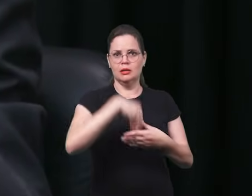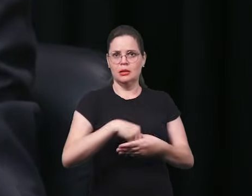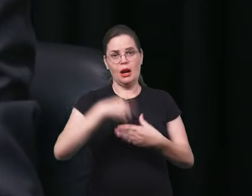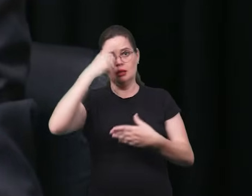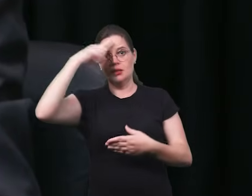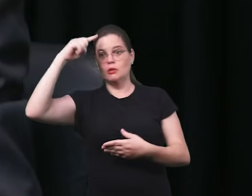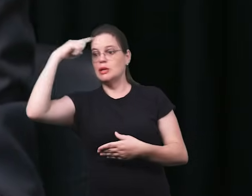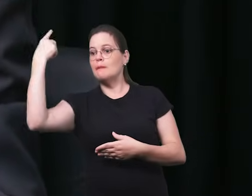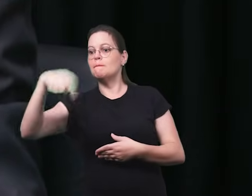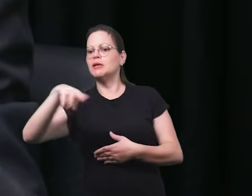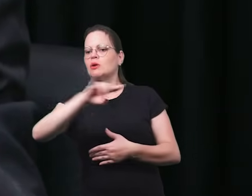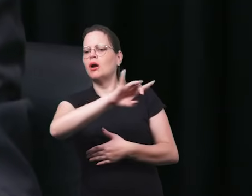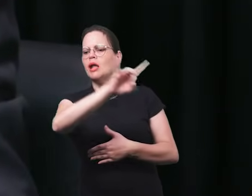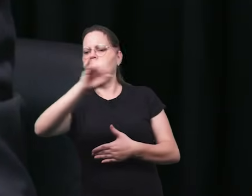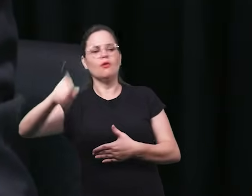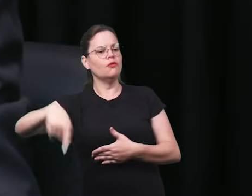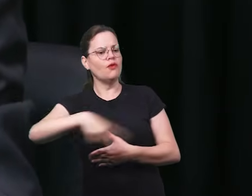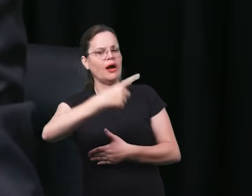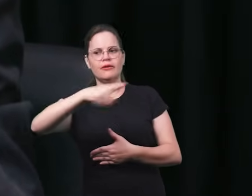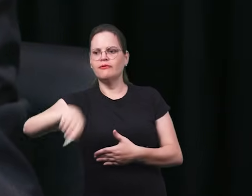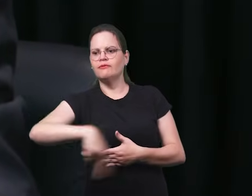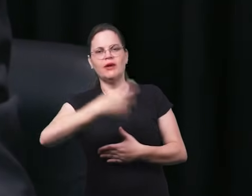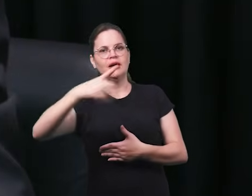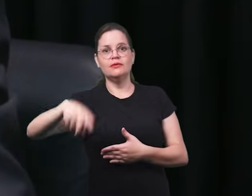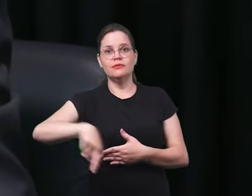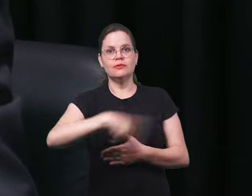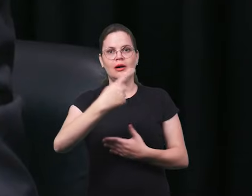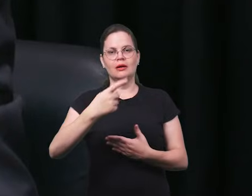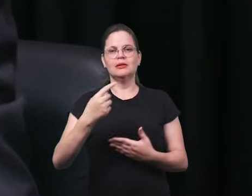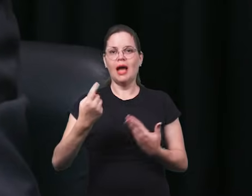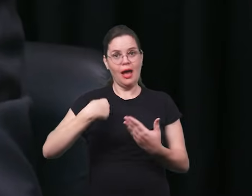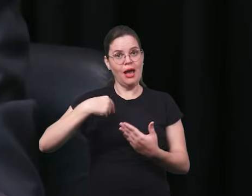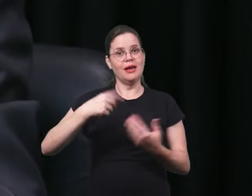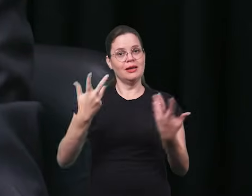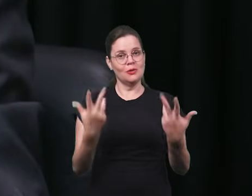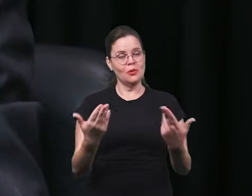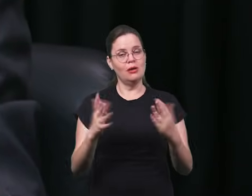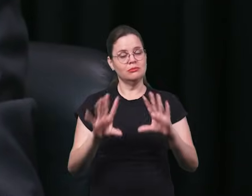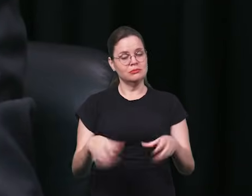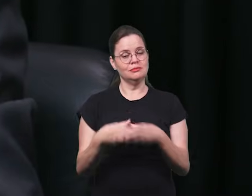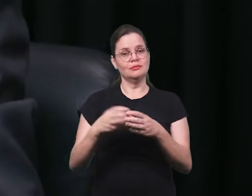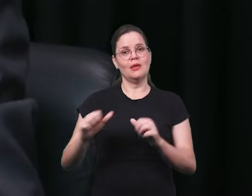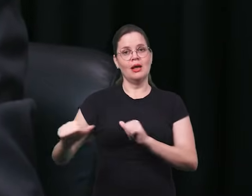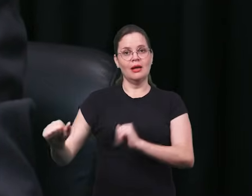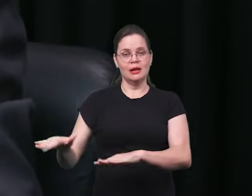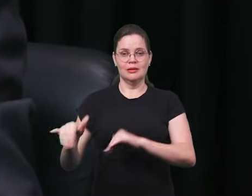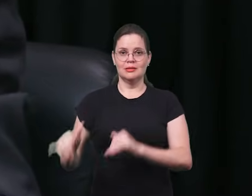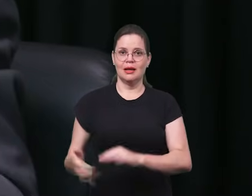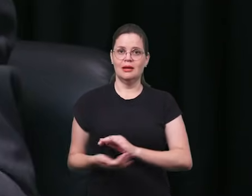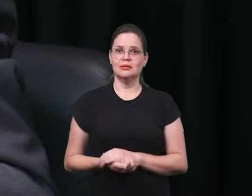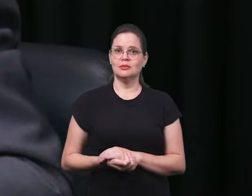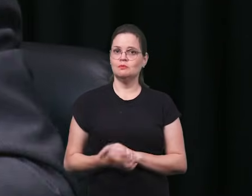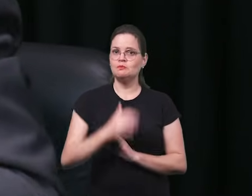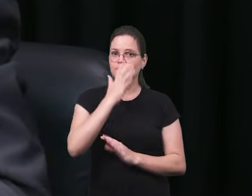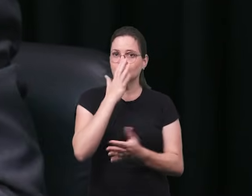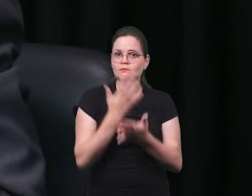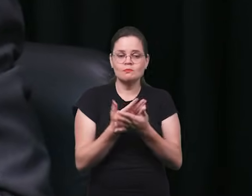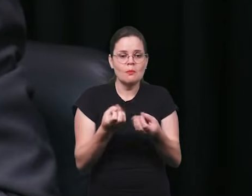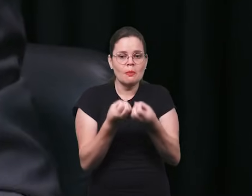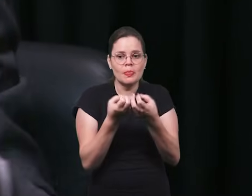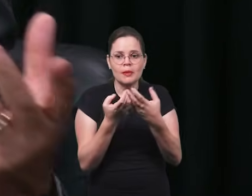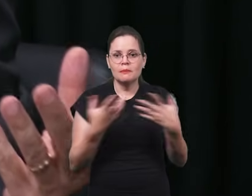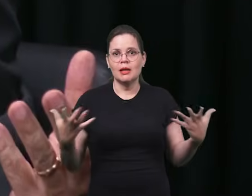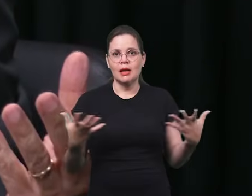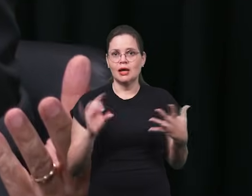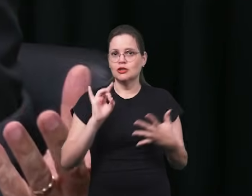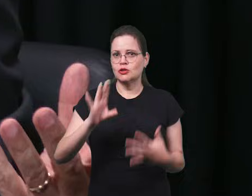os milagres, as maravilhas, os sinais, né? E entender que isso não ficou adstrito